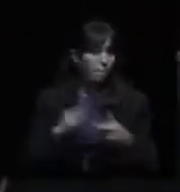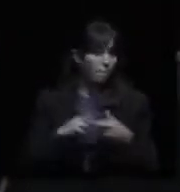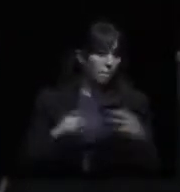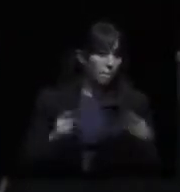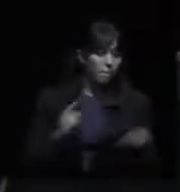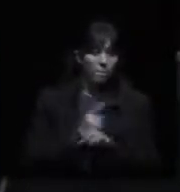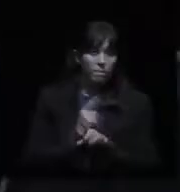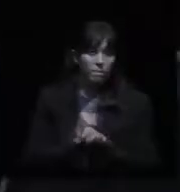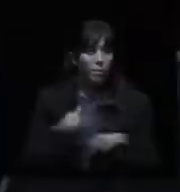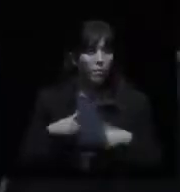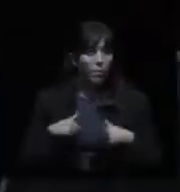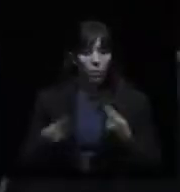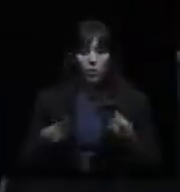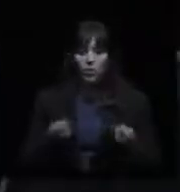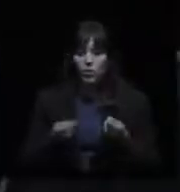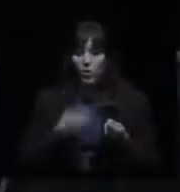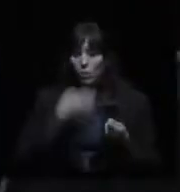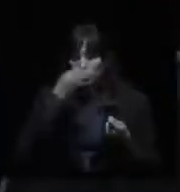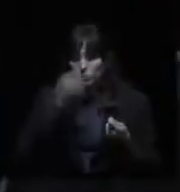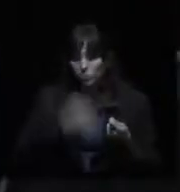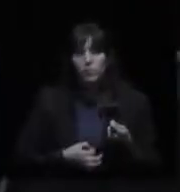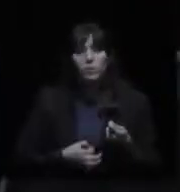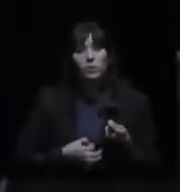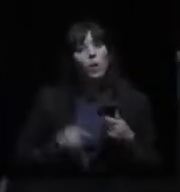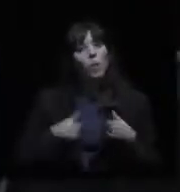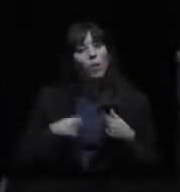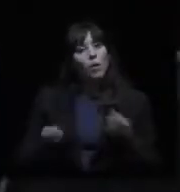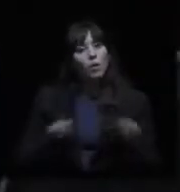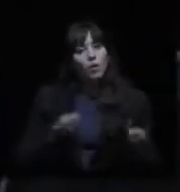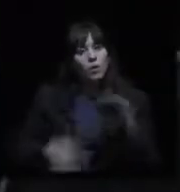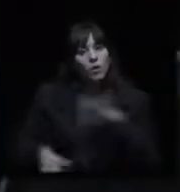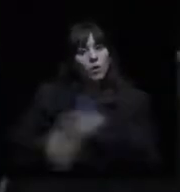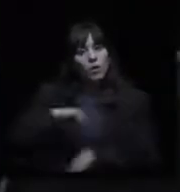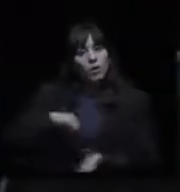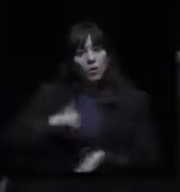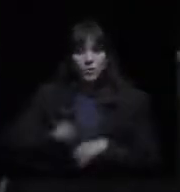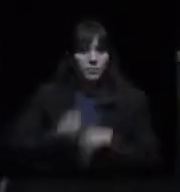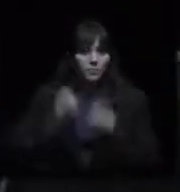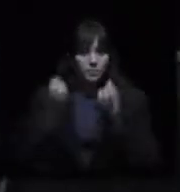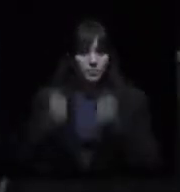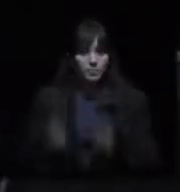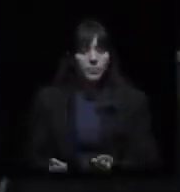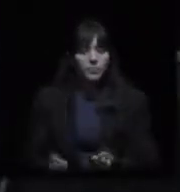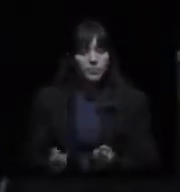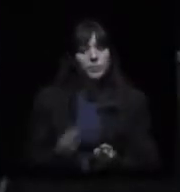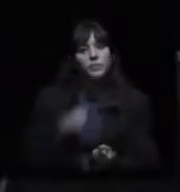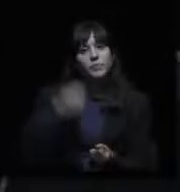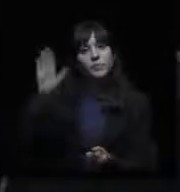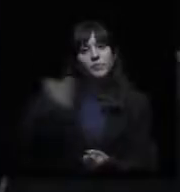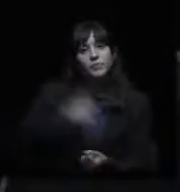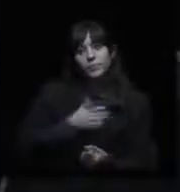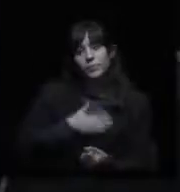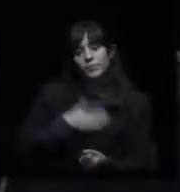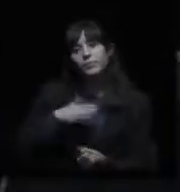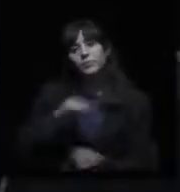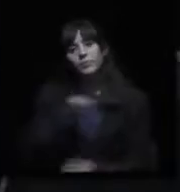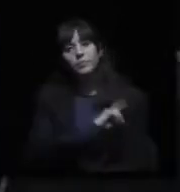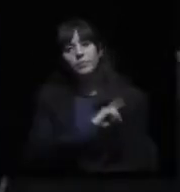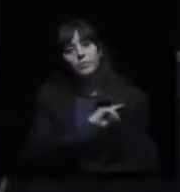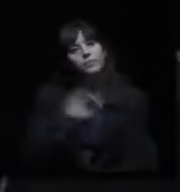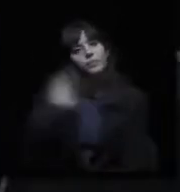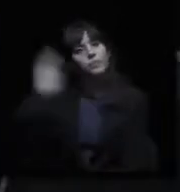ter falta de capacidade de assegurar por meios próprios os espaços verdes que detém, recorrendo à contratação de empresas